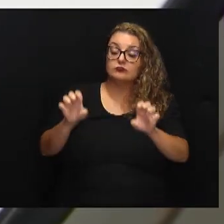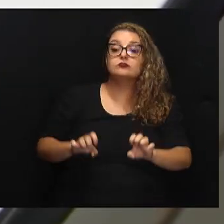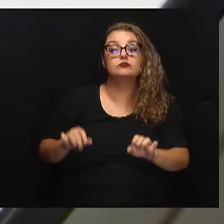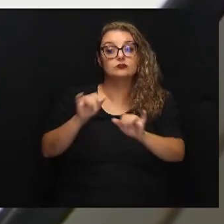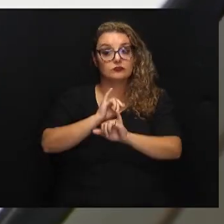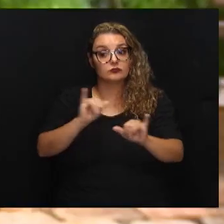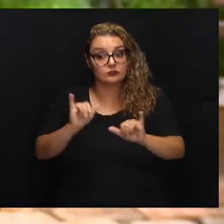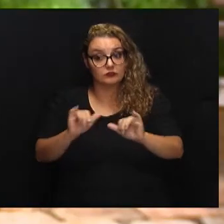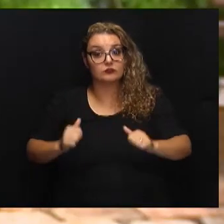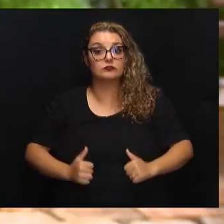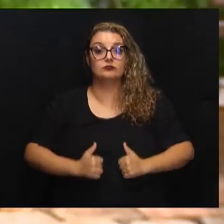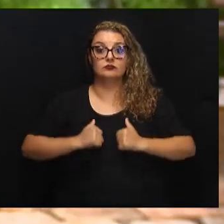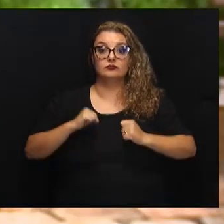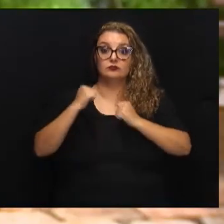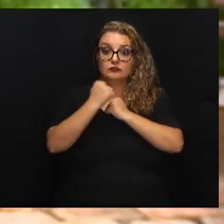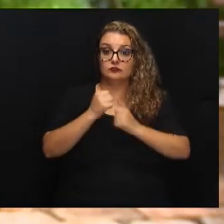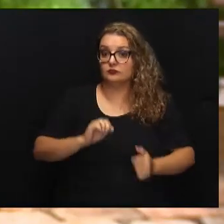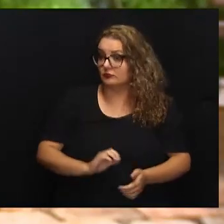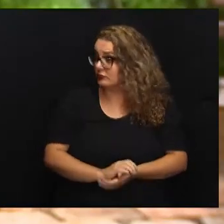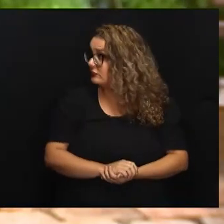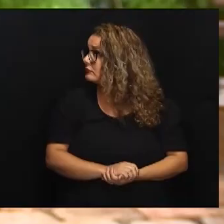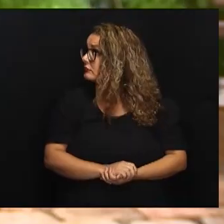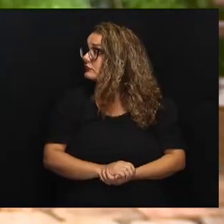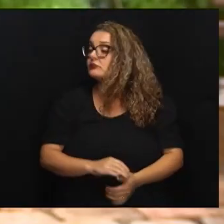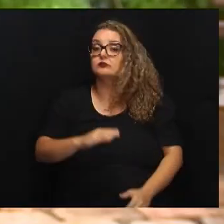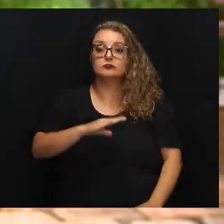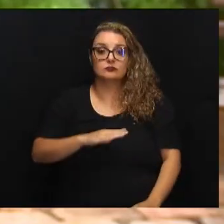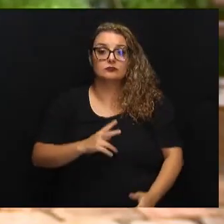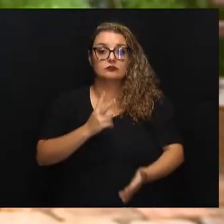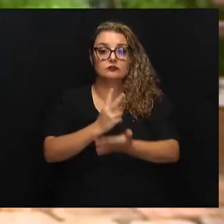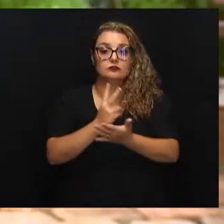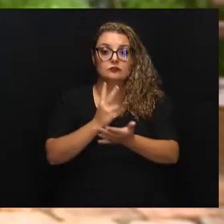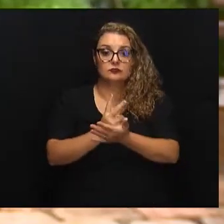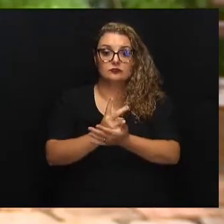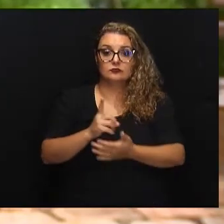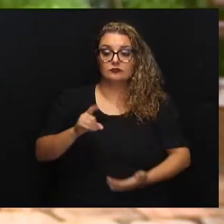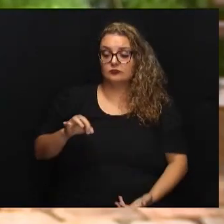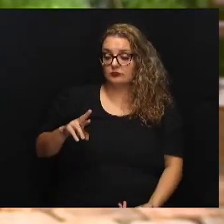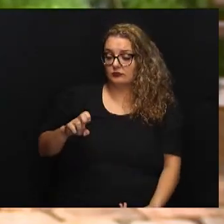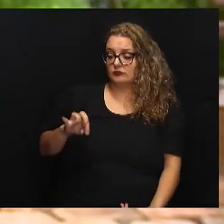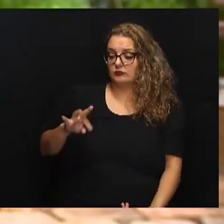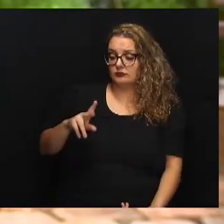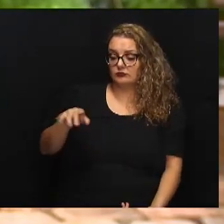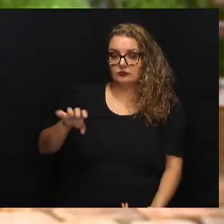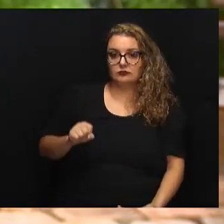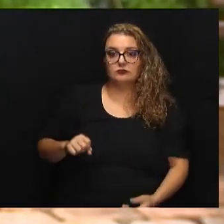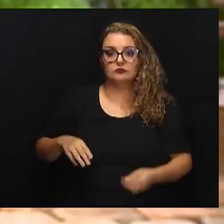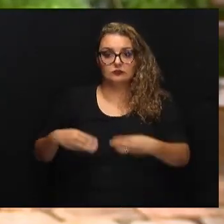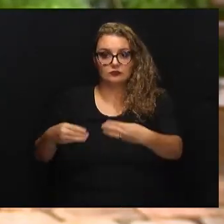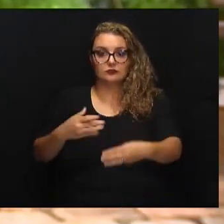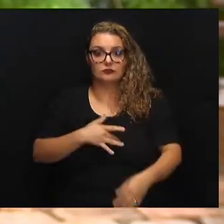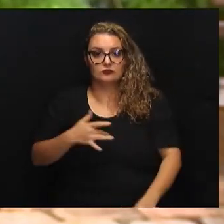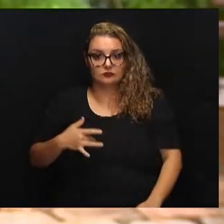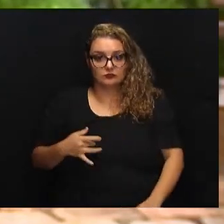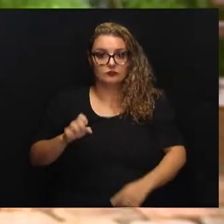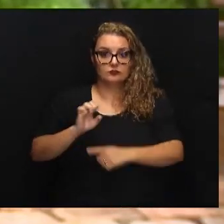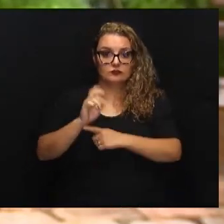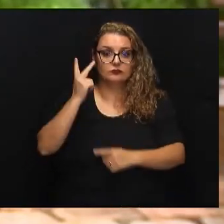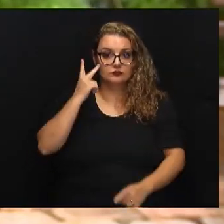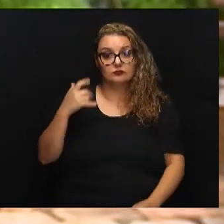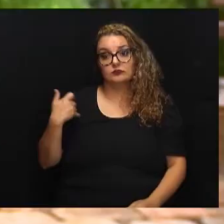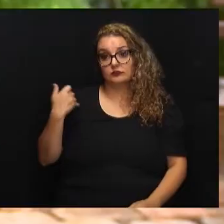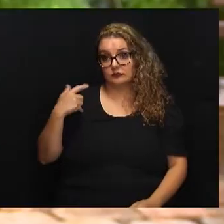de imunização. Então o município, ele sempre segue as diretrizes do Ministério da Saúde do Estado de São Paulo. E essa faixa etária foi escolhida